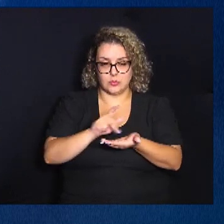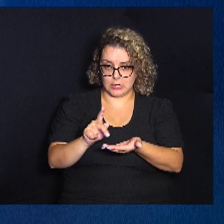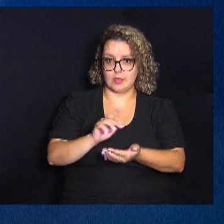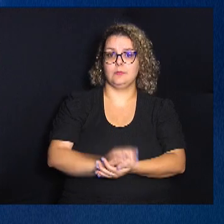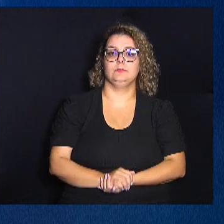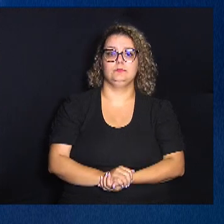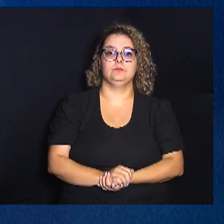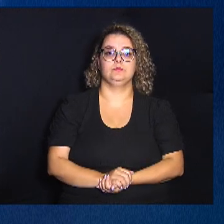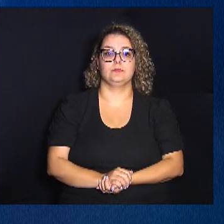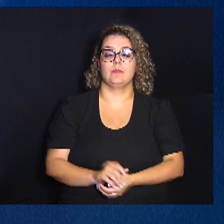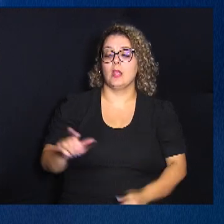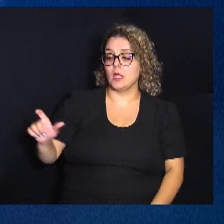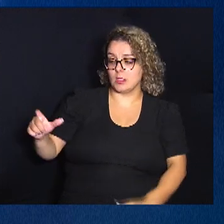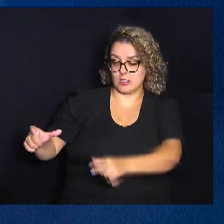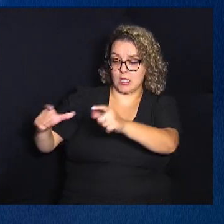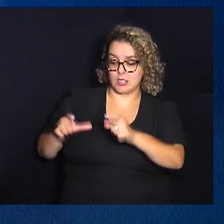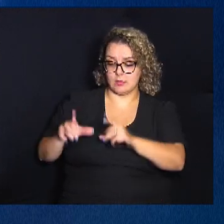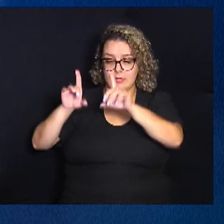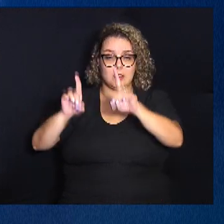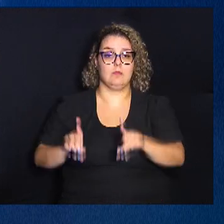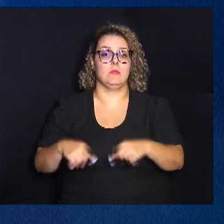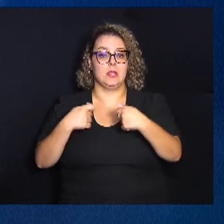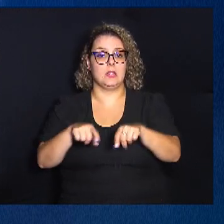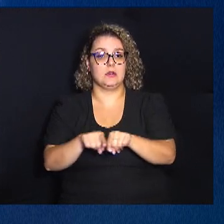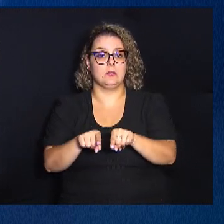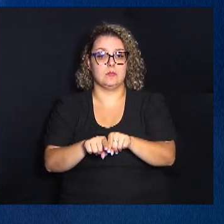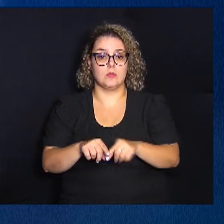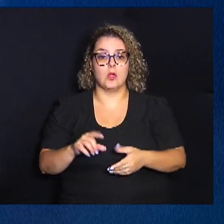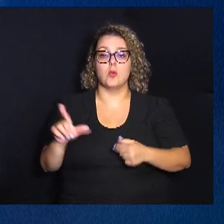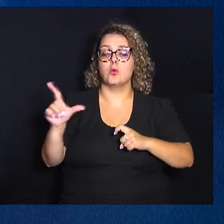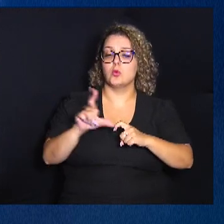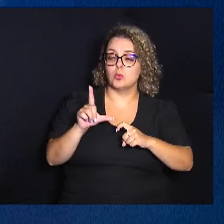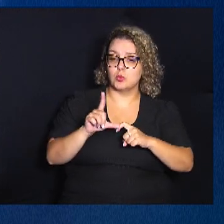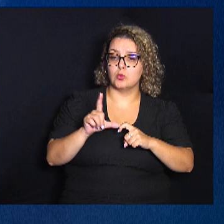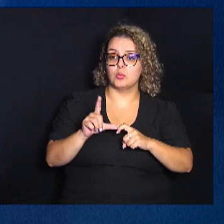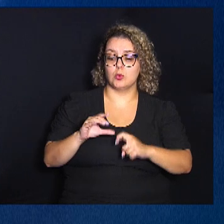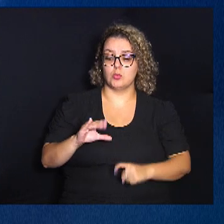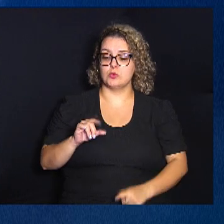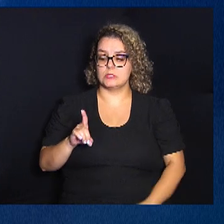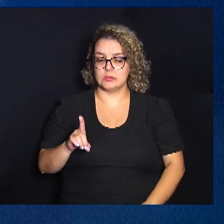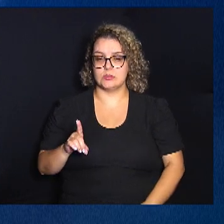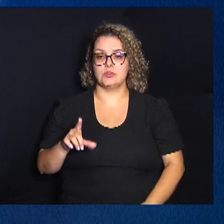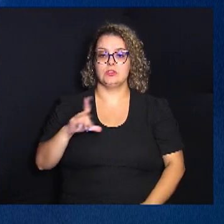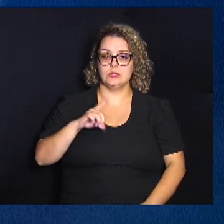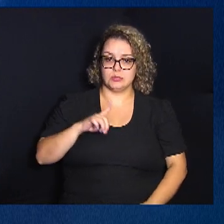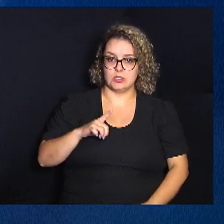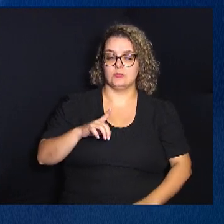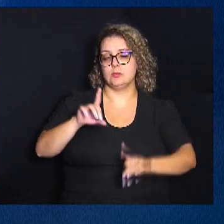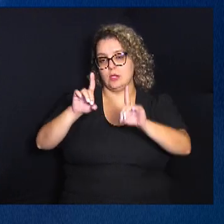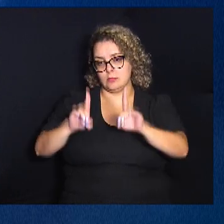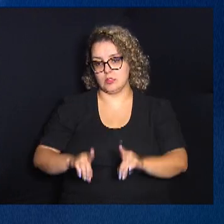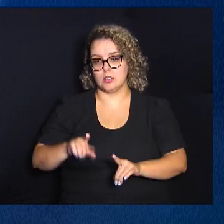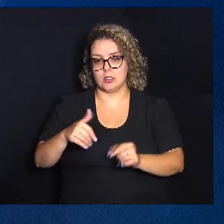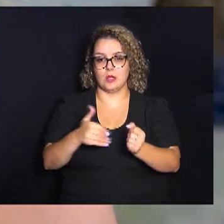No caso da credencial de deficiente, é necessário também nos enviar um laudo constando o CID da deficiência, que é um